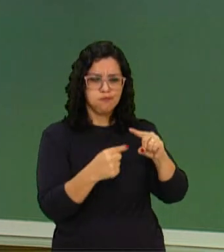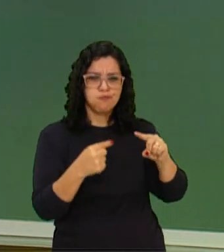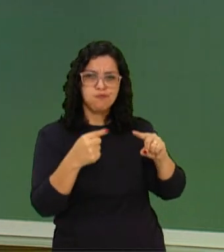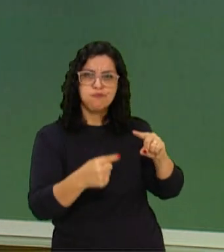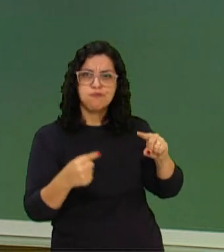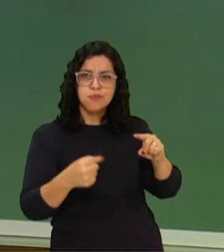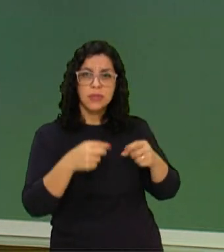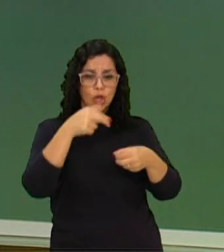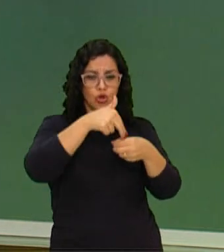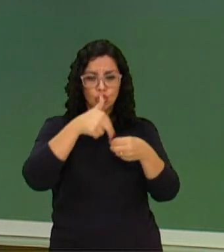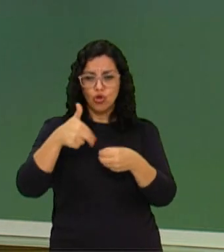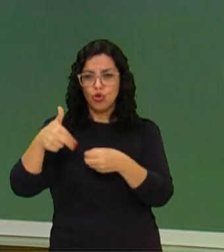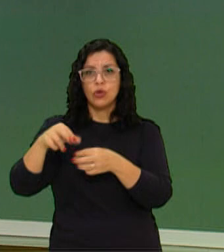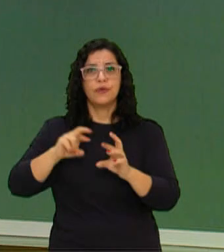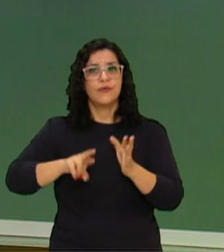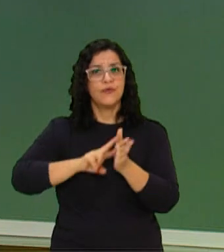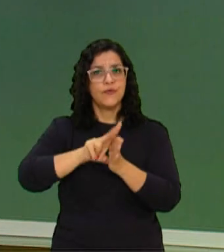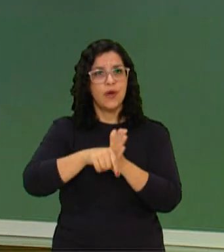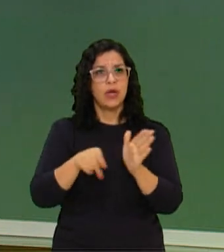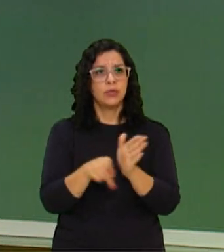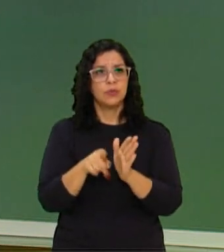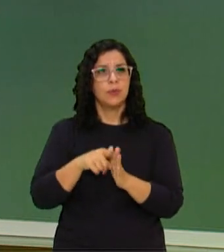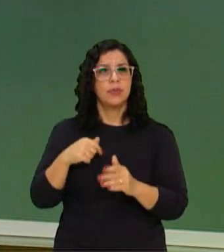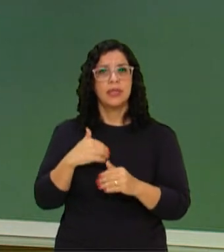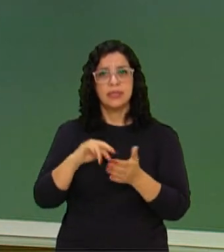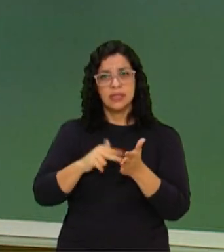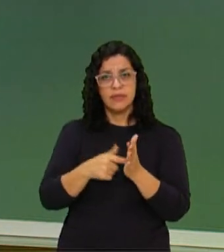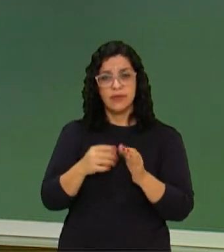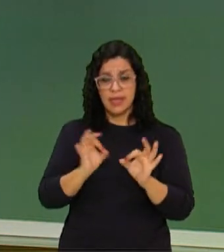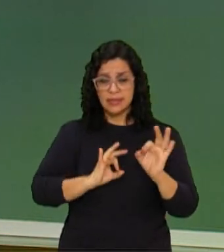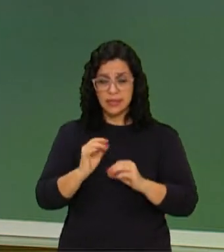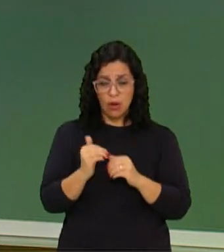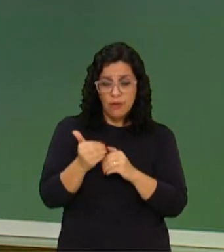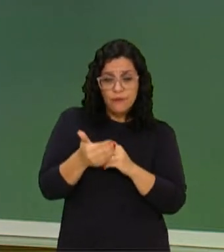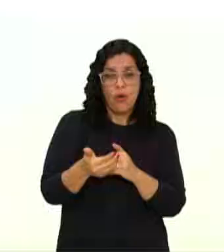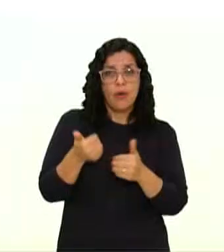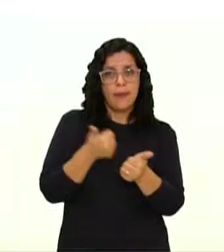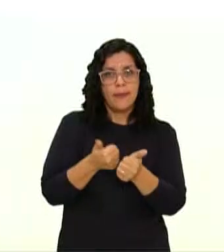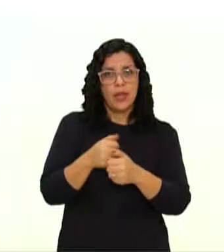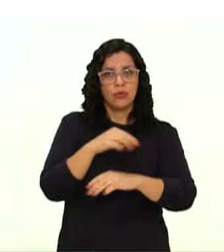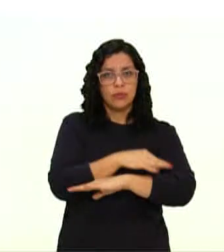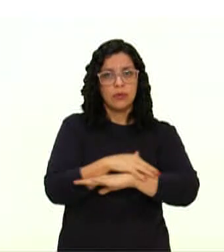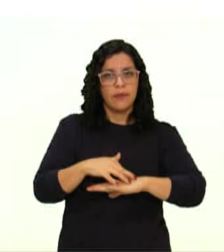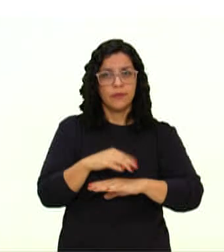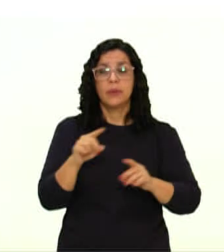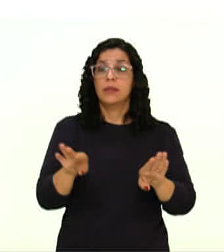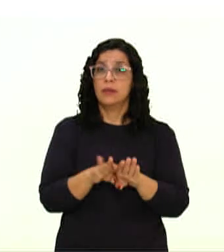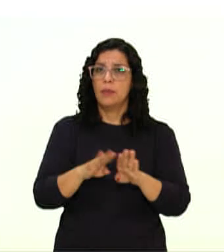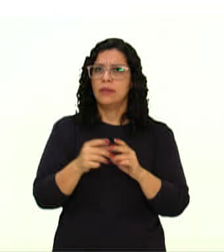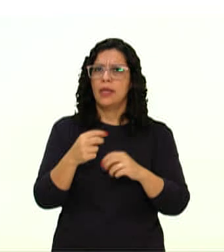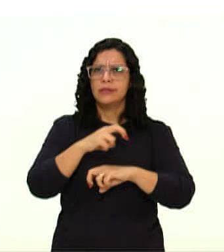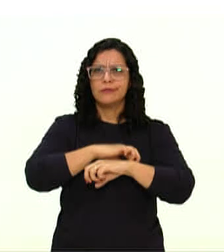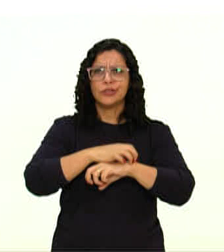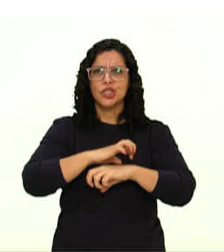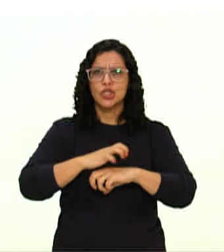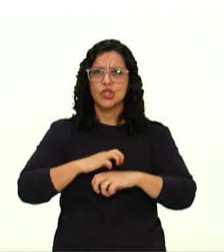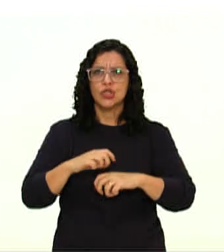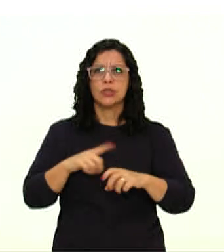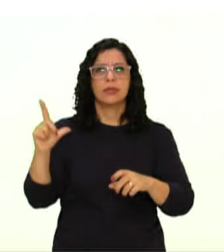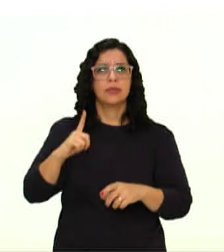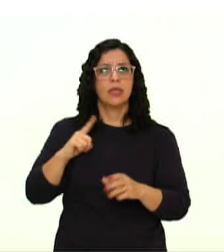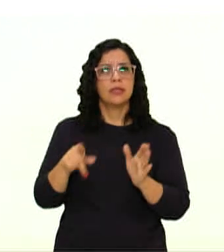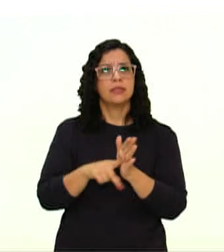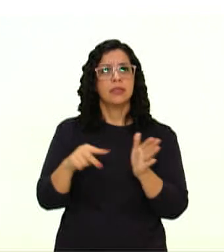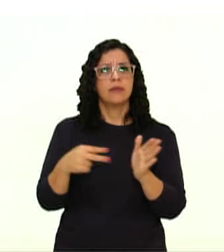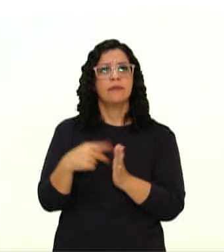com vários núcleos, tá? Localizados na periferia, mais na periferia da célula, da fibra, né? Apresentam estriações transversais.